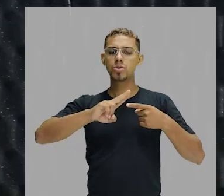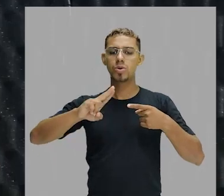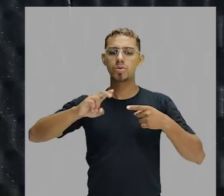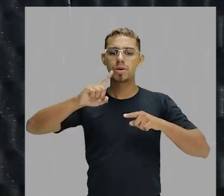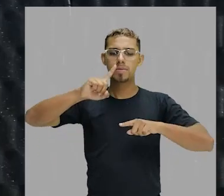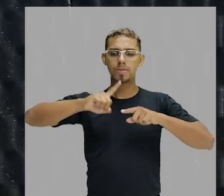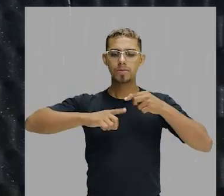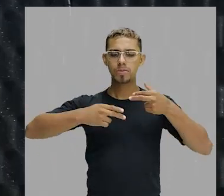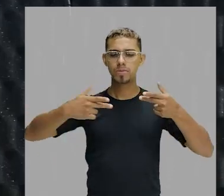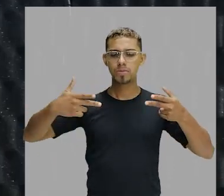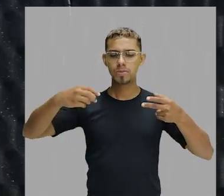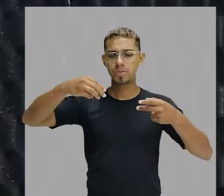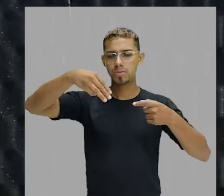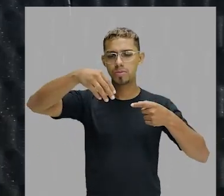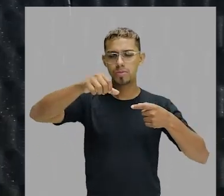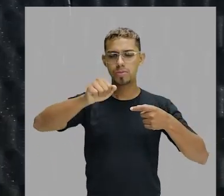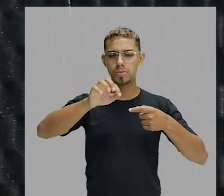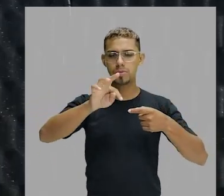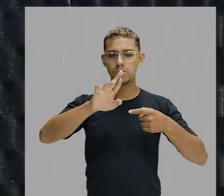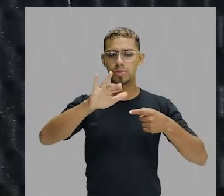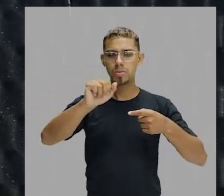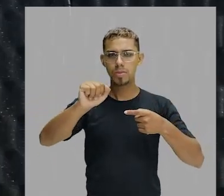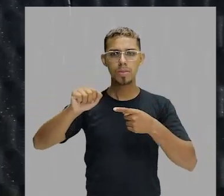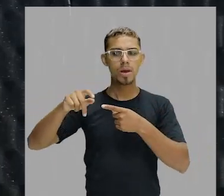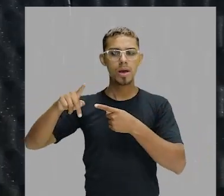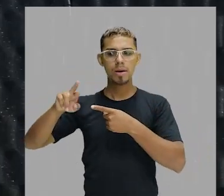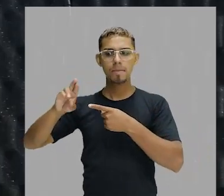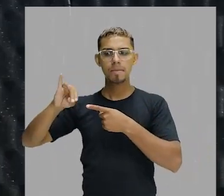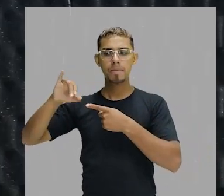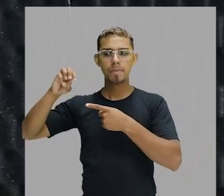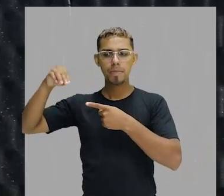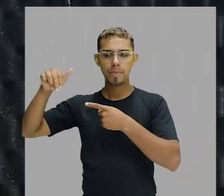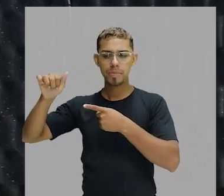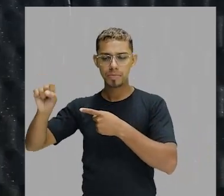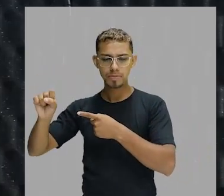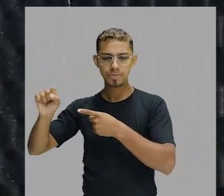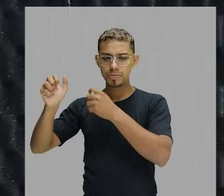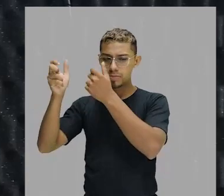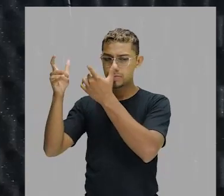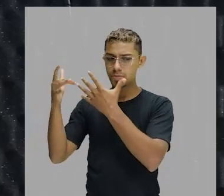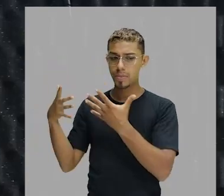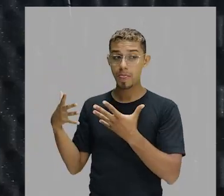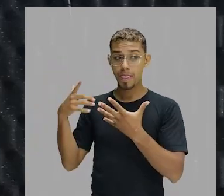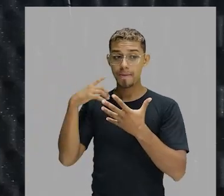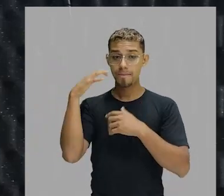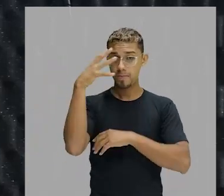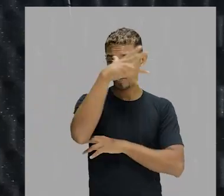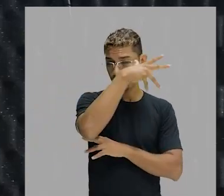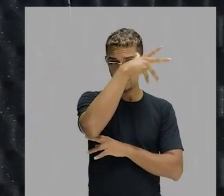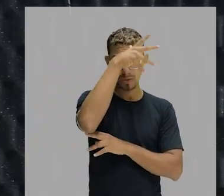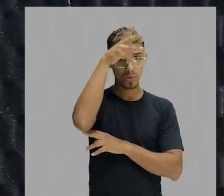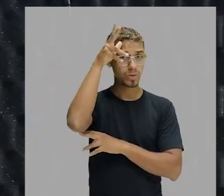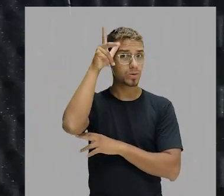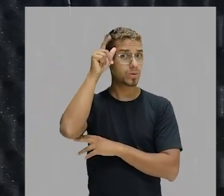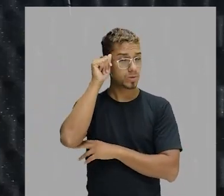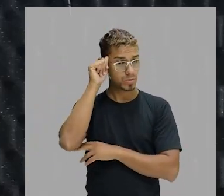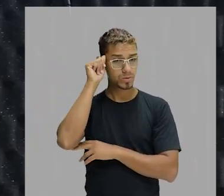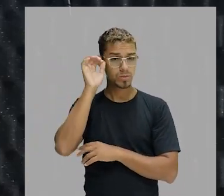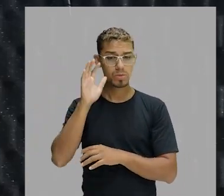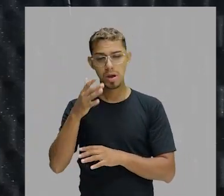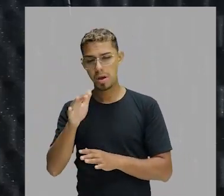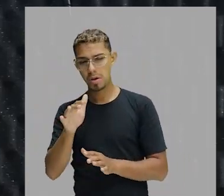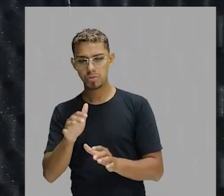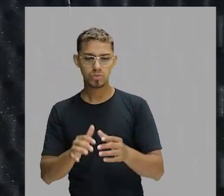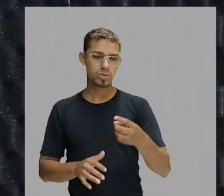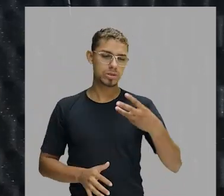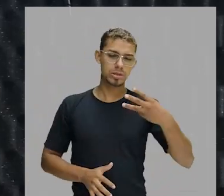no Brasil. Mas quando a gente fala, por exemplo, da floresta amazônica, estima-se que o ser humano só catalogou até hoje em torno